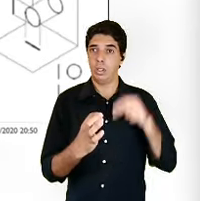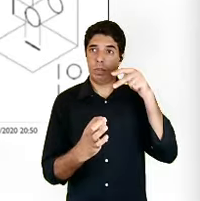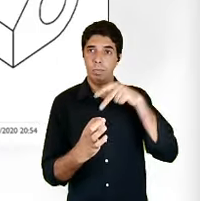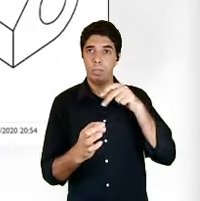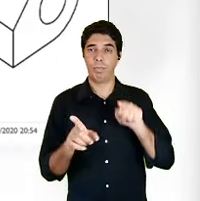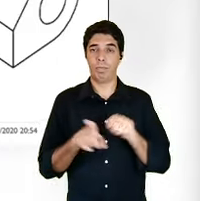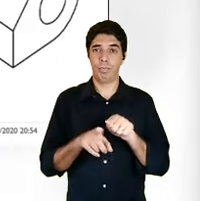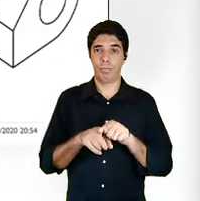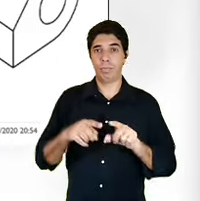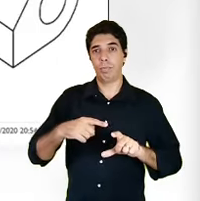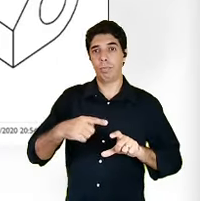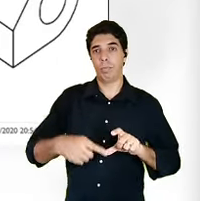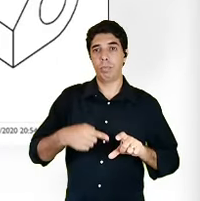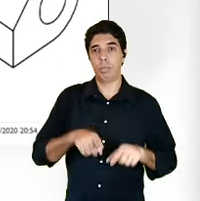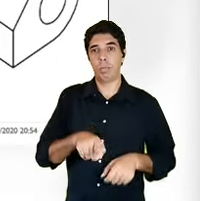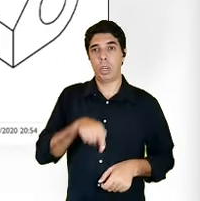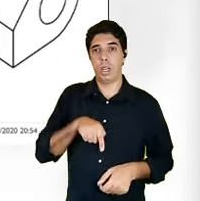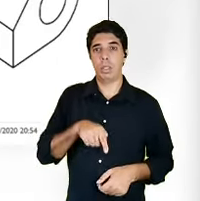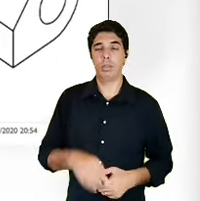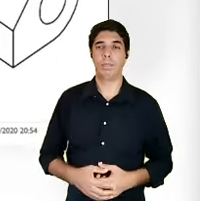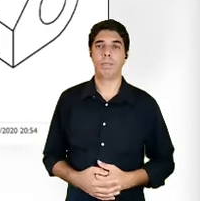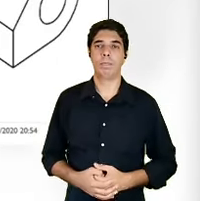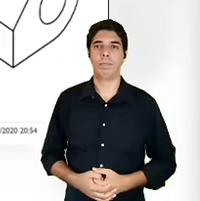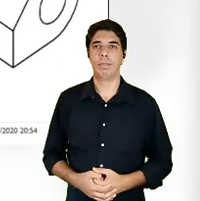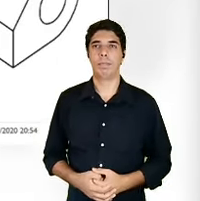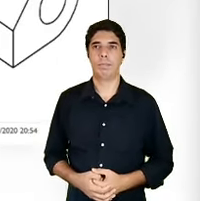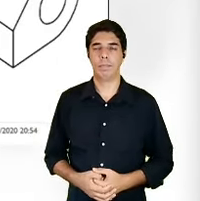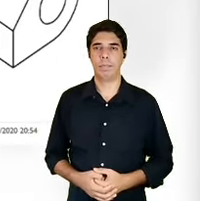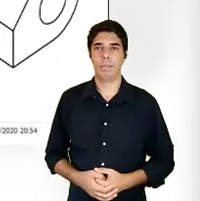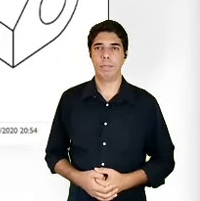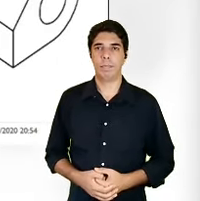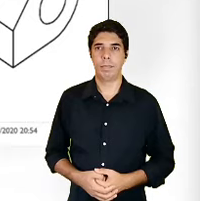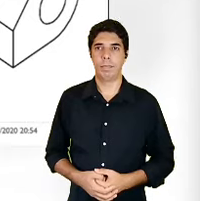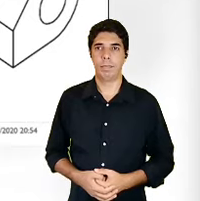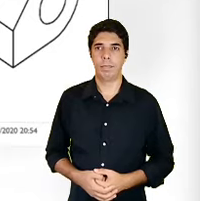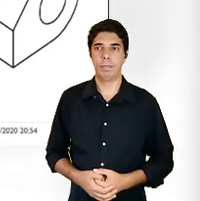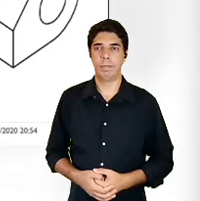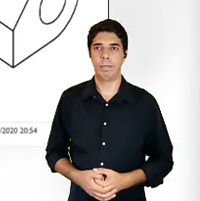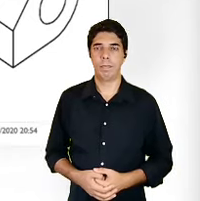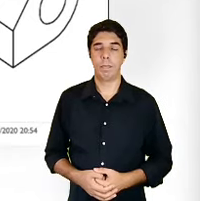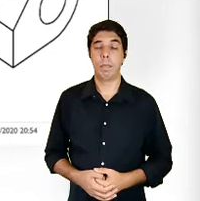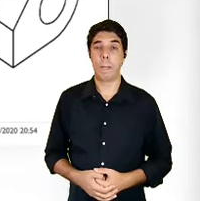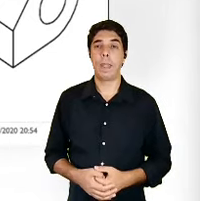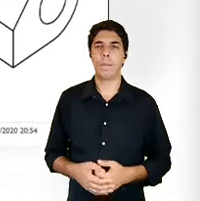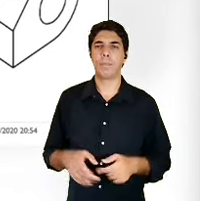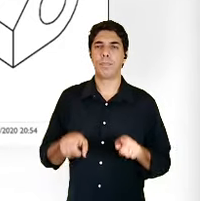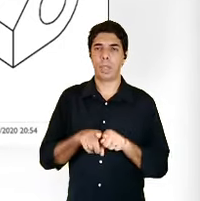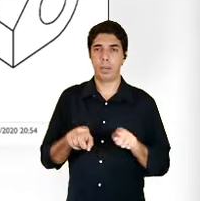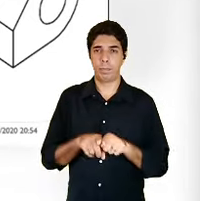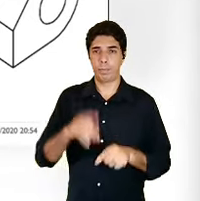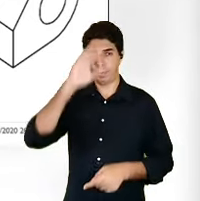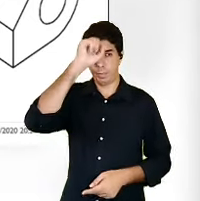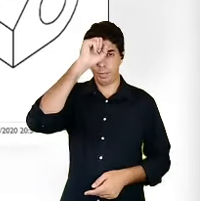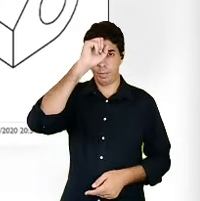projeção. Nós temos também, pessoal, o que nós chamamos de